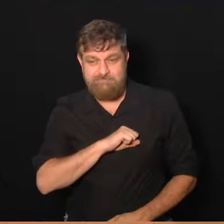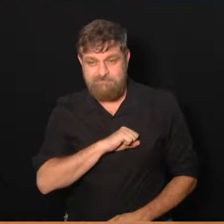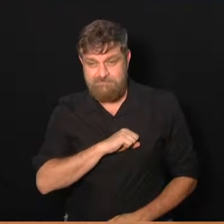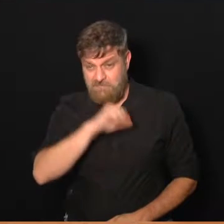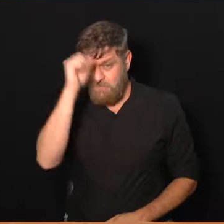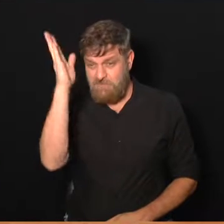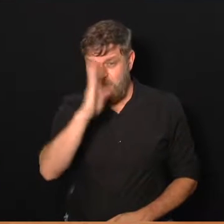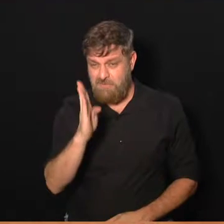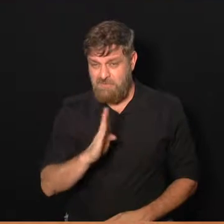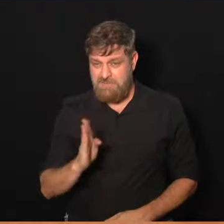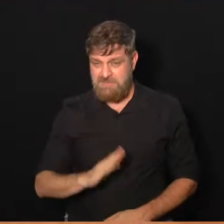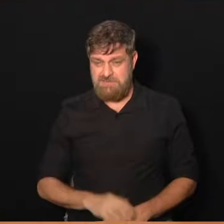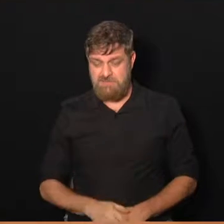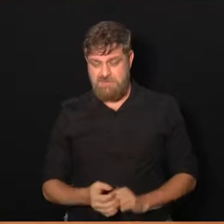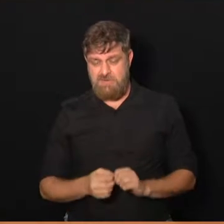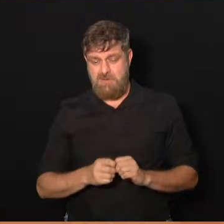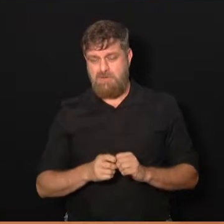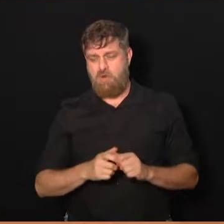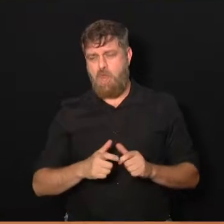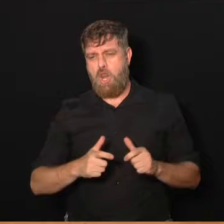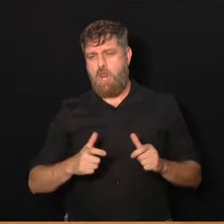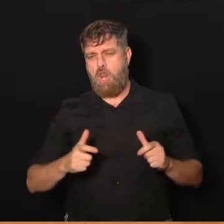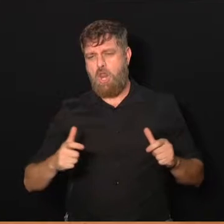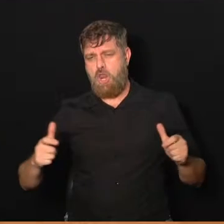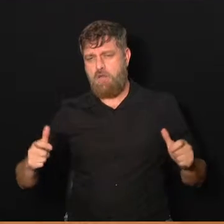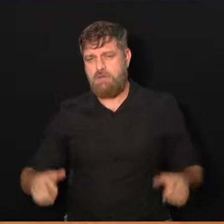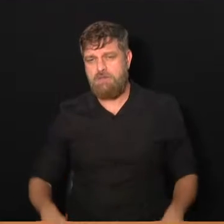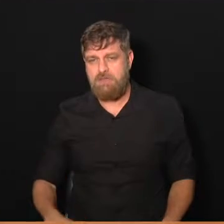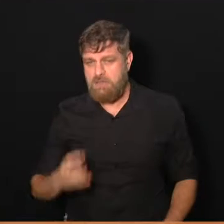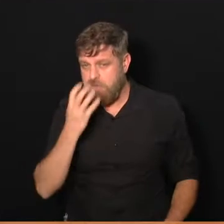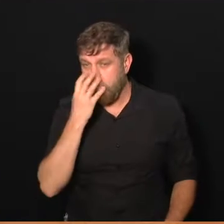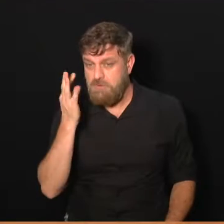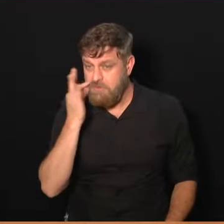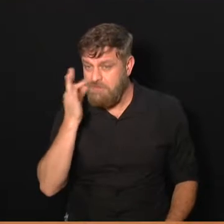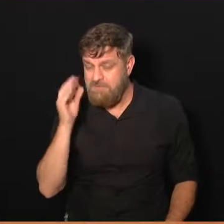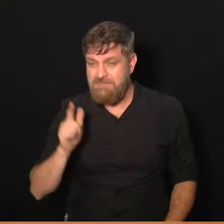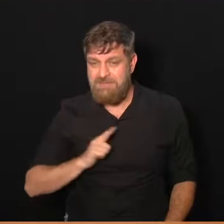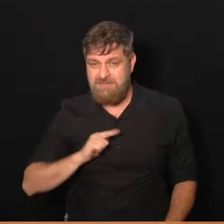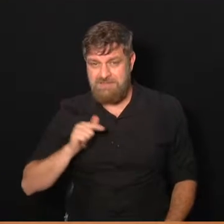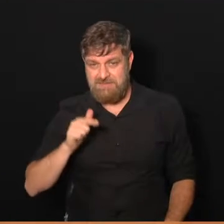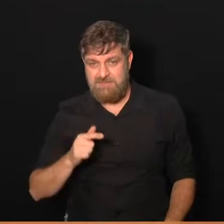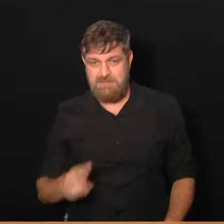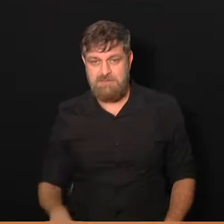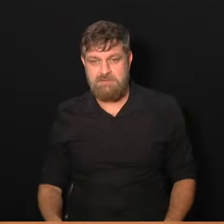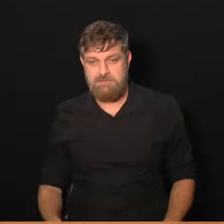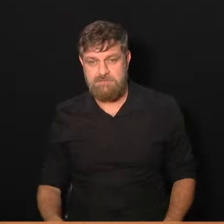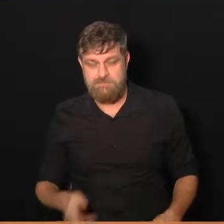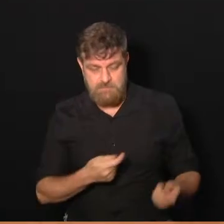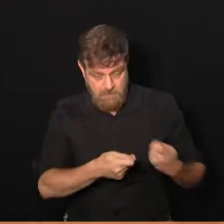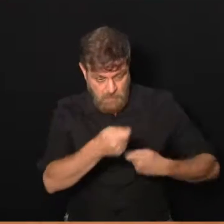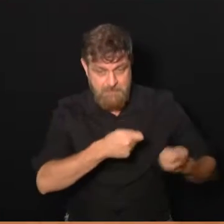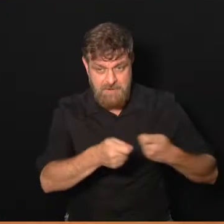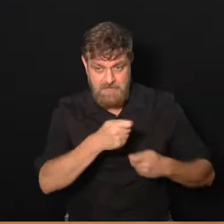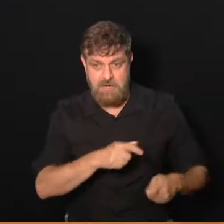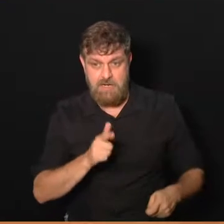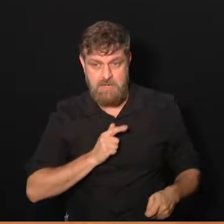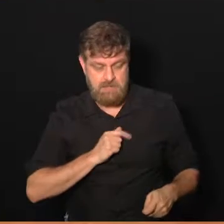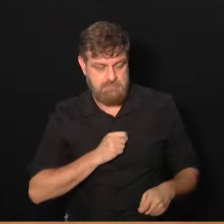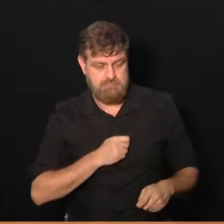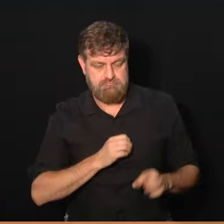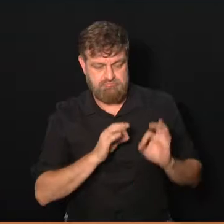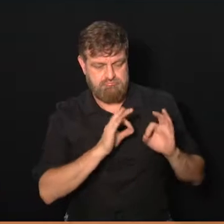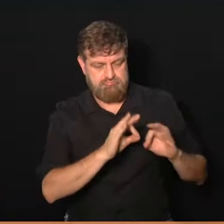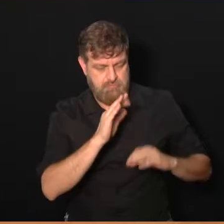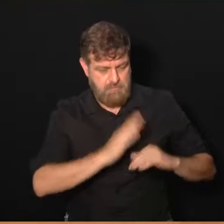Brasil, de cães e gatos, né? E, infelizmente, tem um mercado no sentido... Tem, felizmente, um mercado positivo em relação a isso,